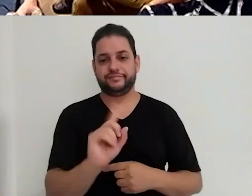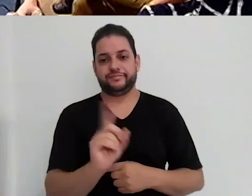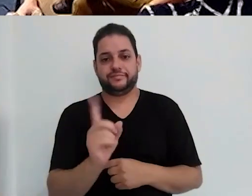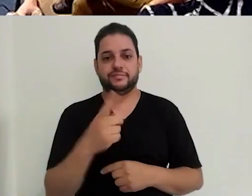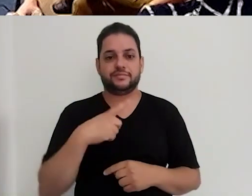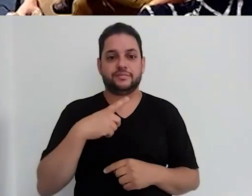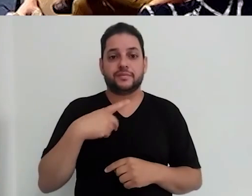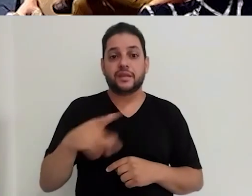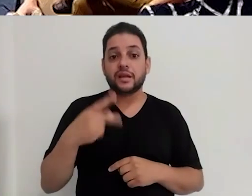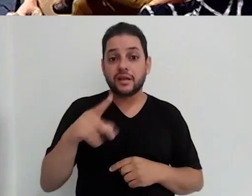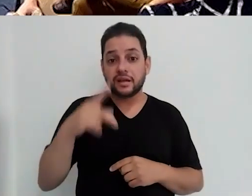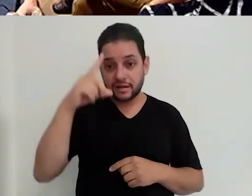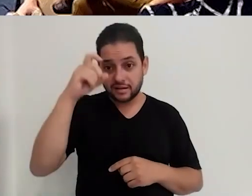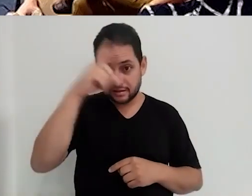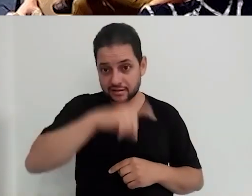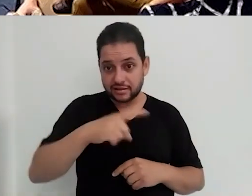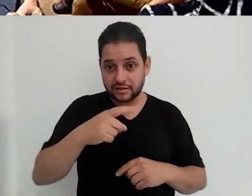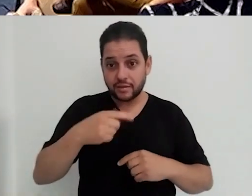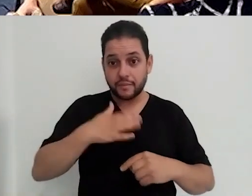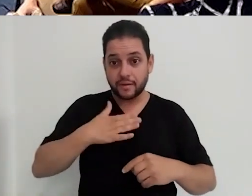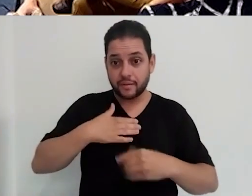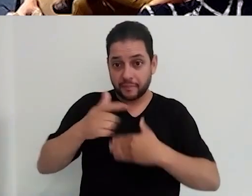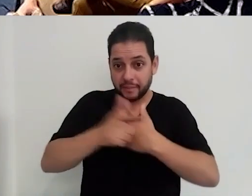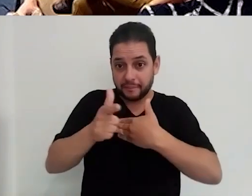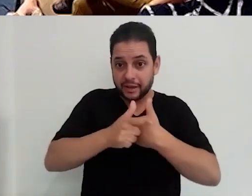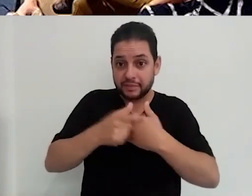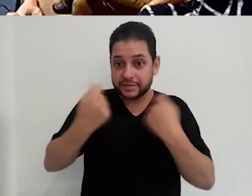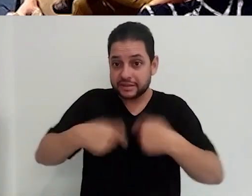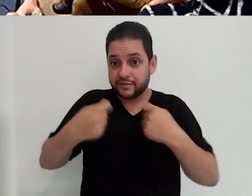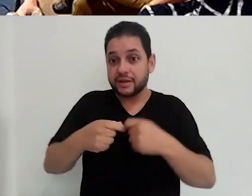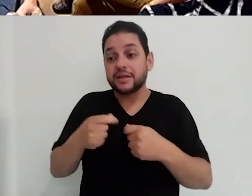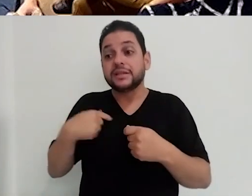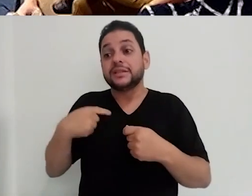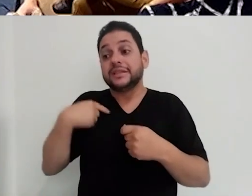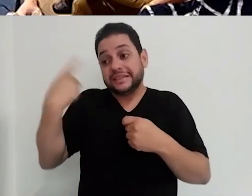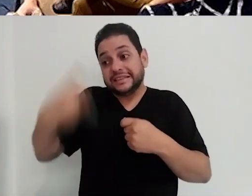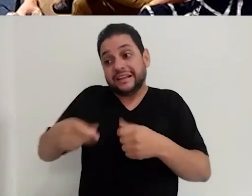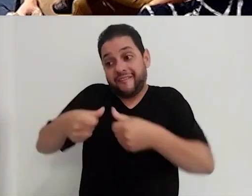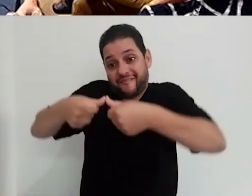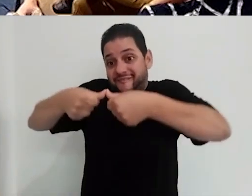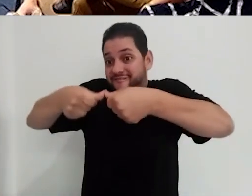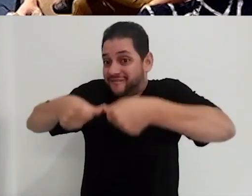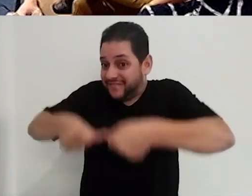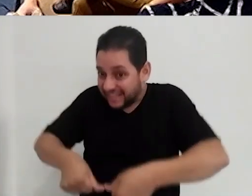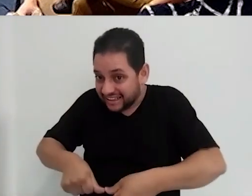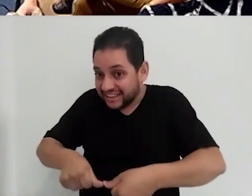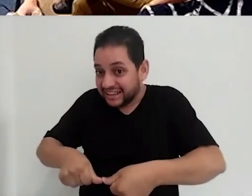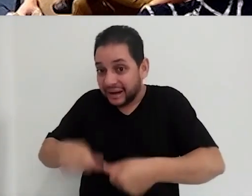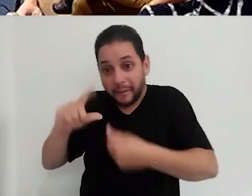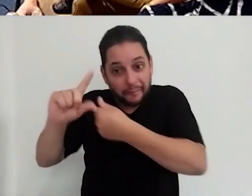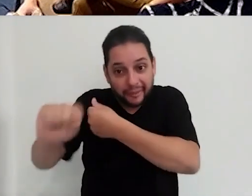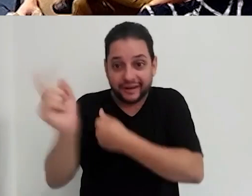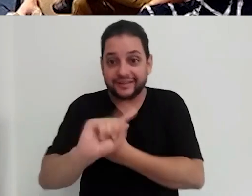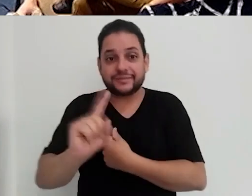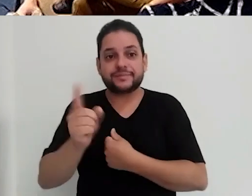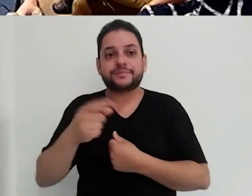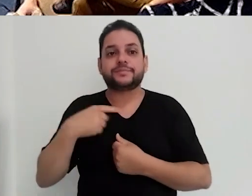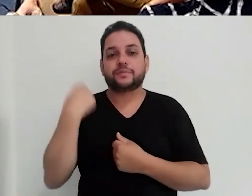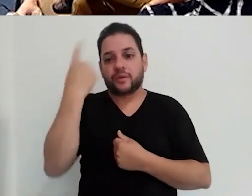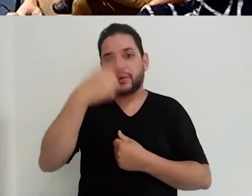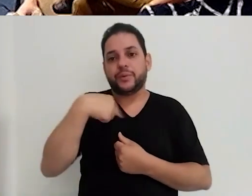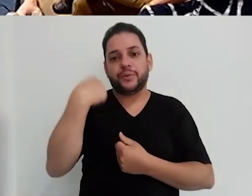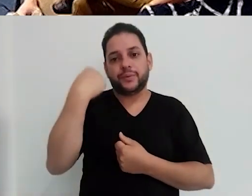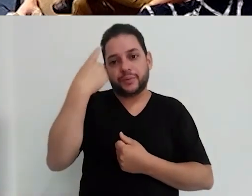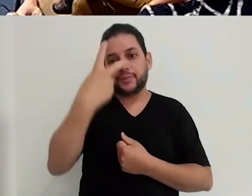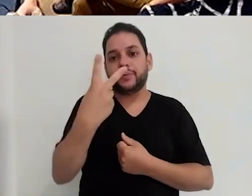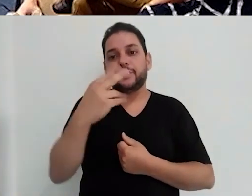sabia que o meu papel ali era não deixar ele embora. E eu consegui, graças a Deus. Foi uma entrevista de 2 horas e meia. A gente usou